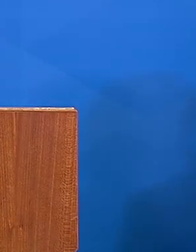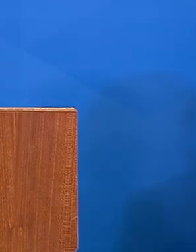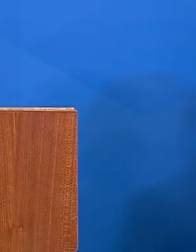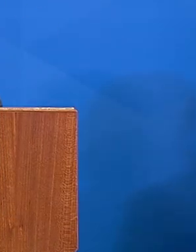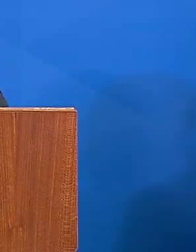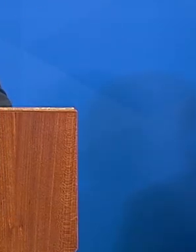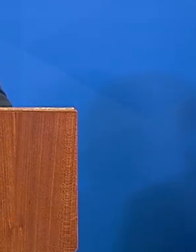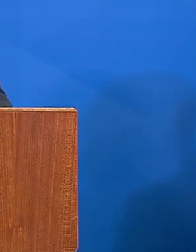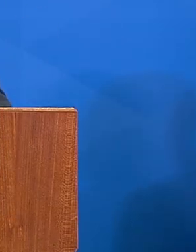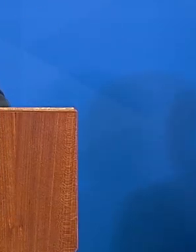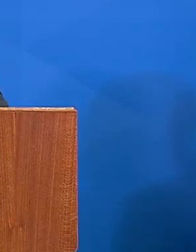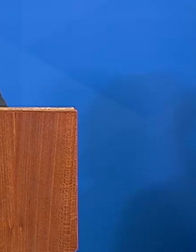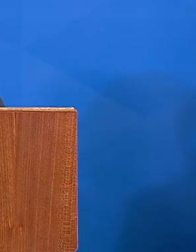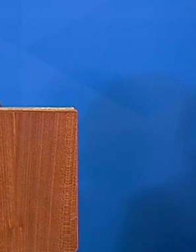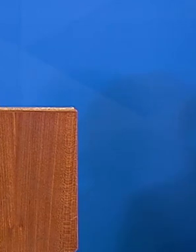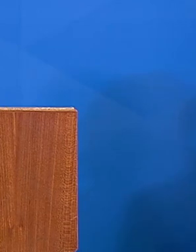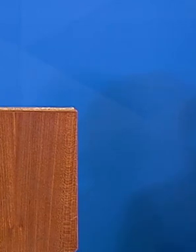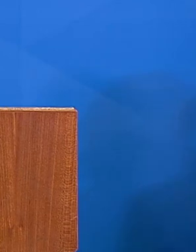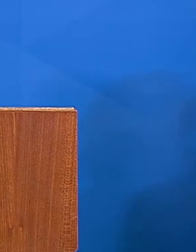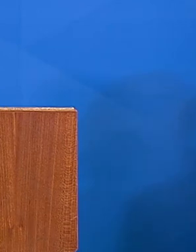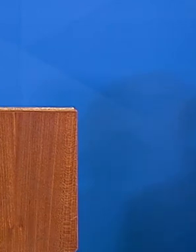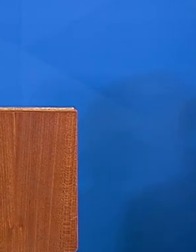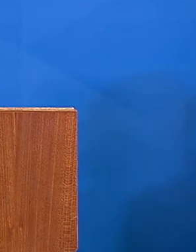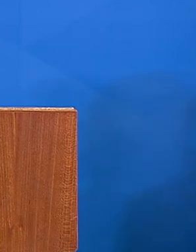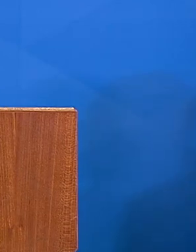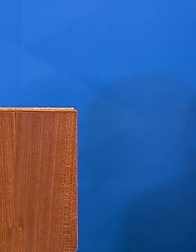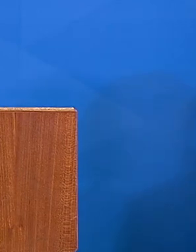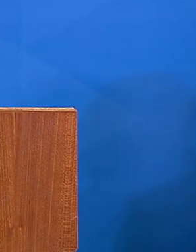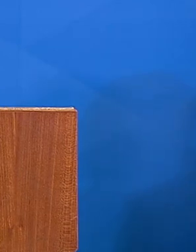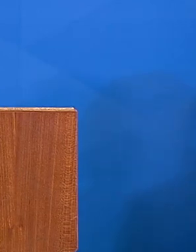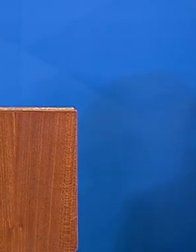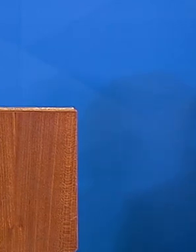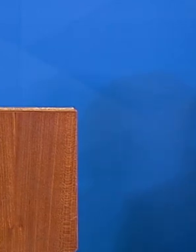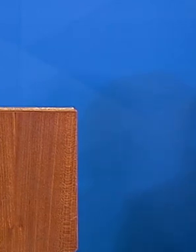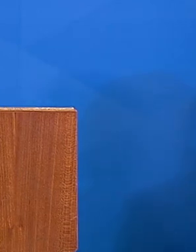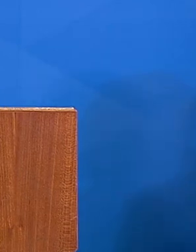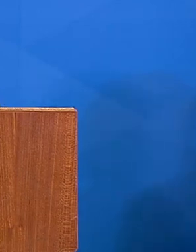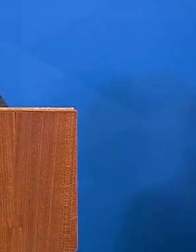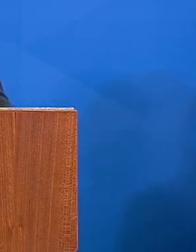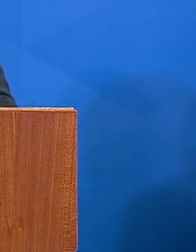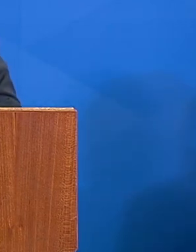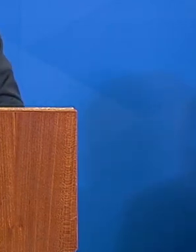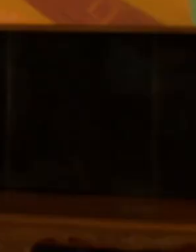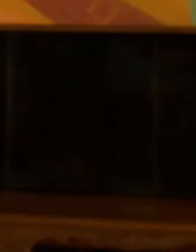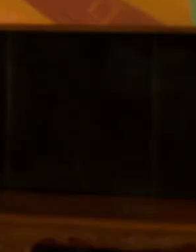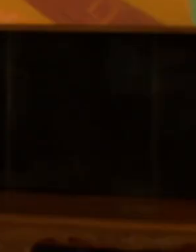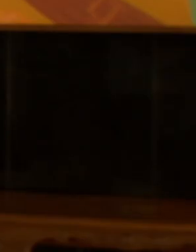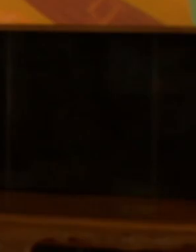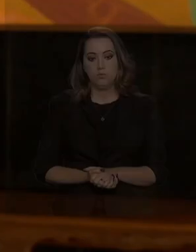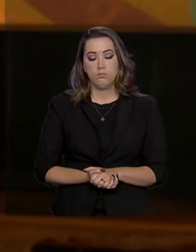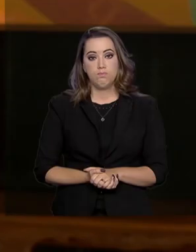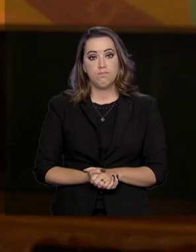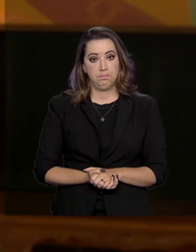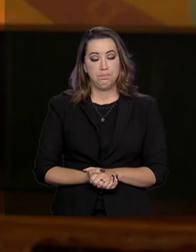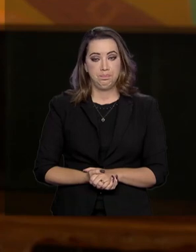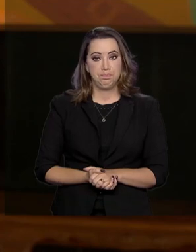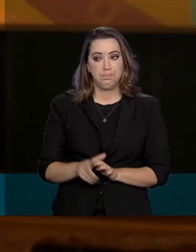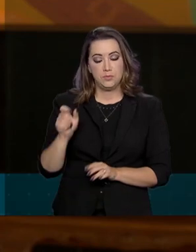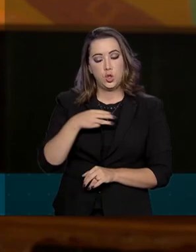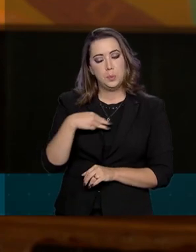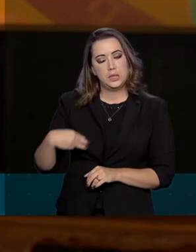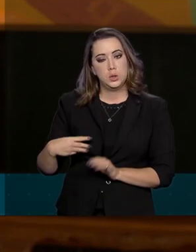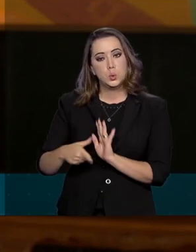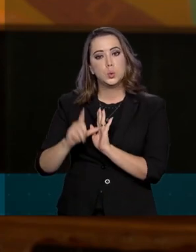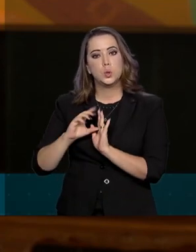busca de soluções e buscar atender o interesse de todos os brasileiros. Gustavo Canuto, que ocupava o